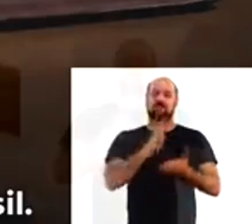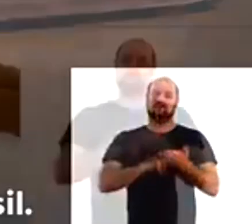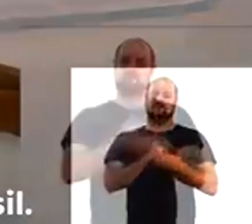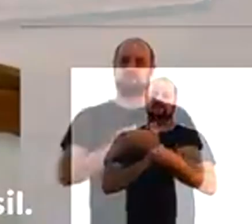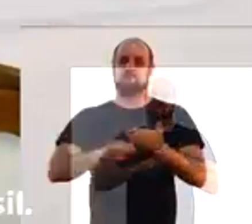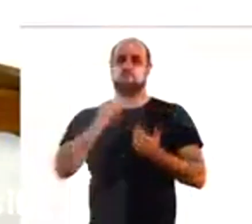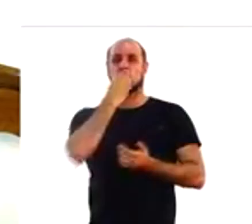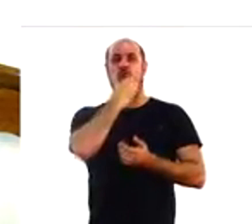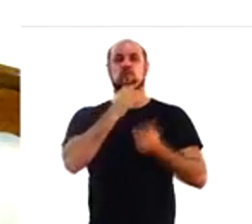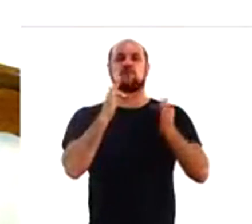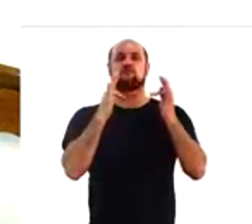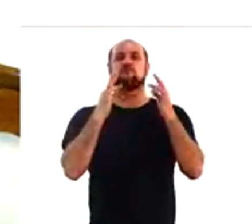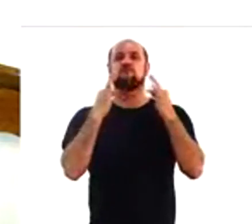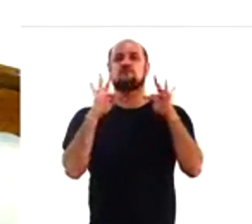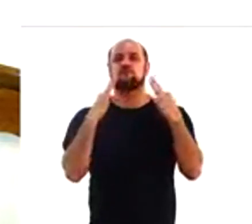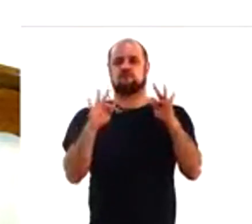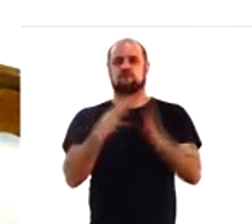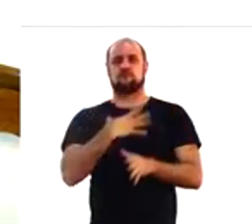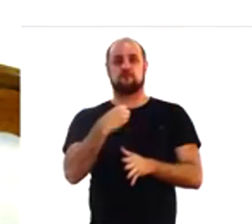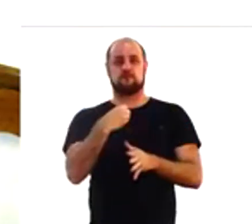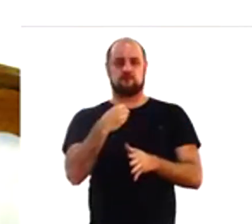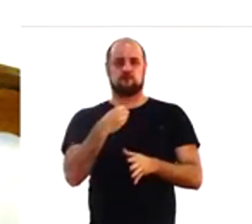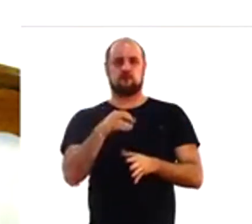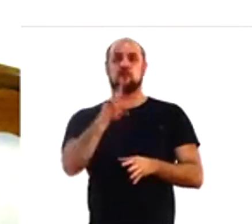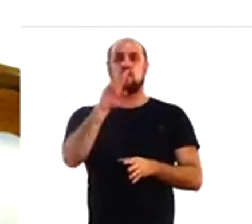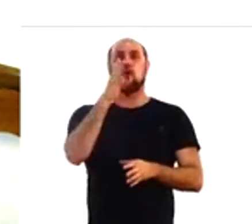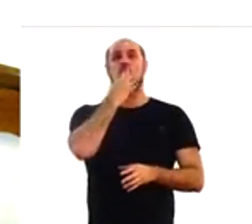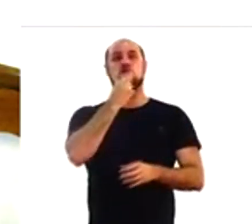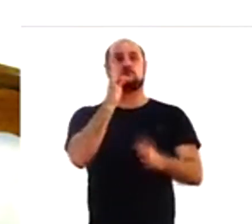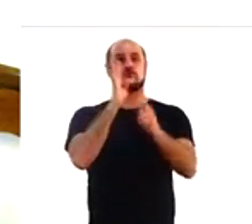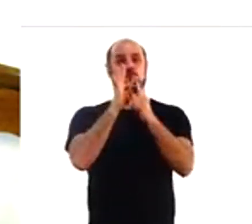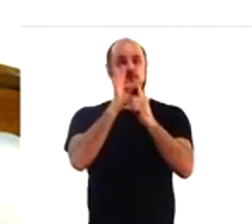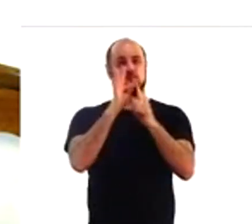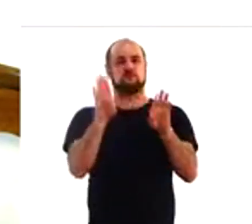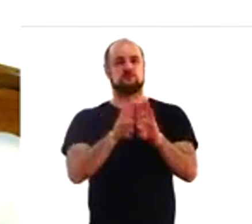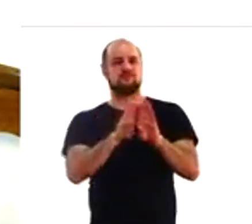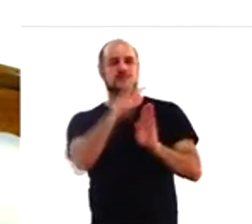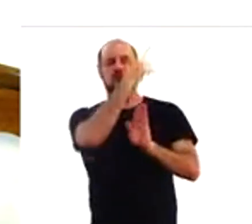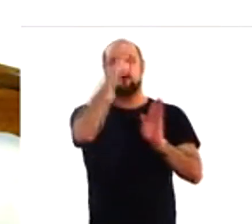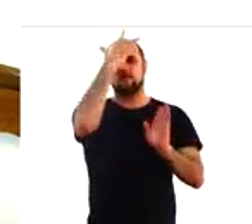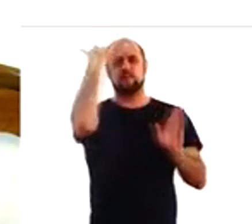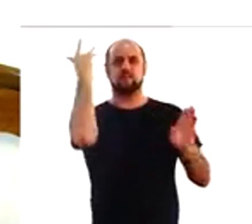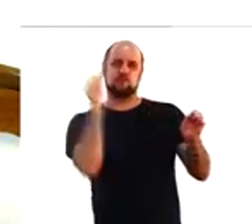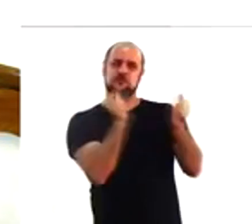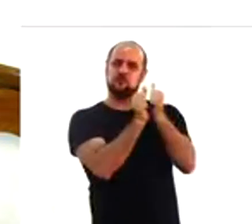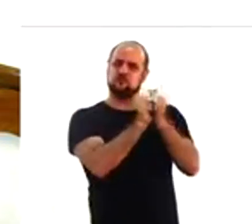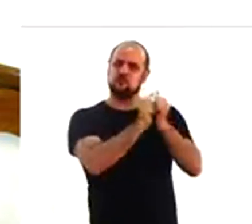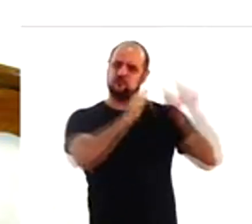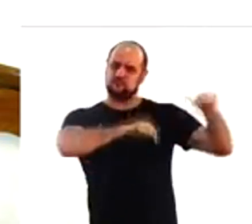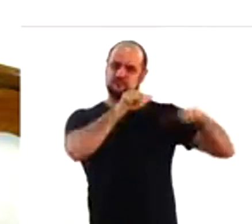Tito, um amado filho dele, como foi Timóteo e como outros que caminharam com o apóstolo